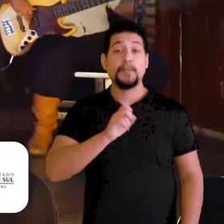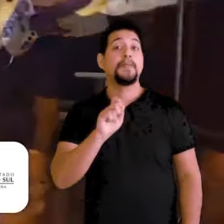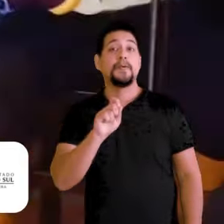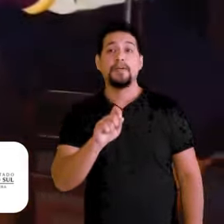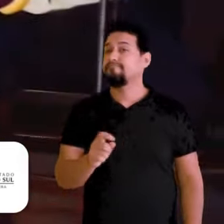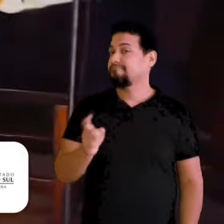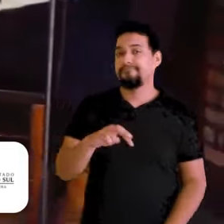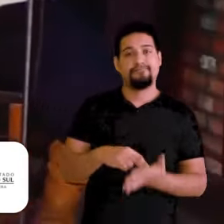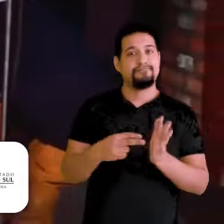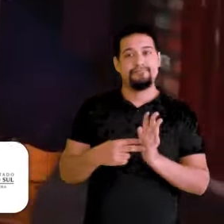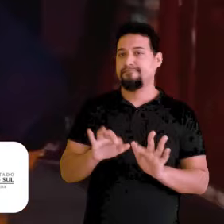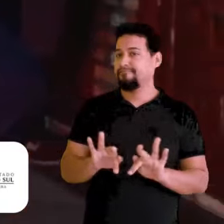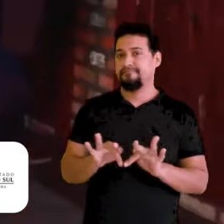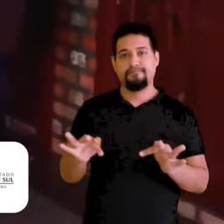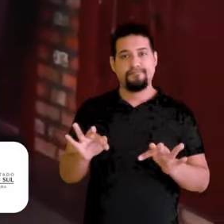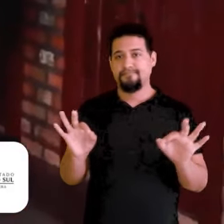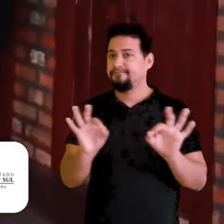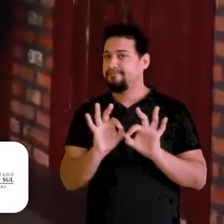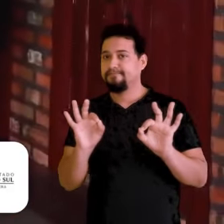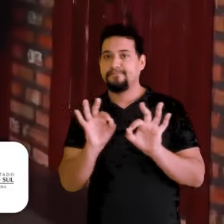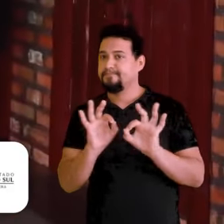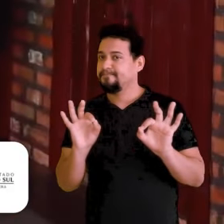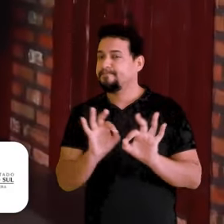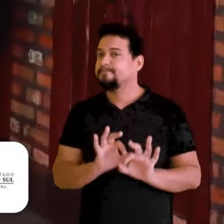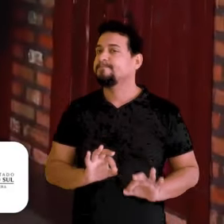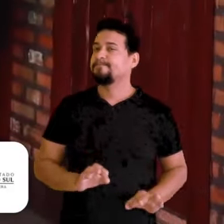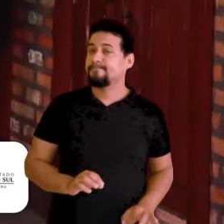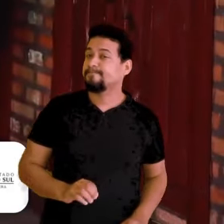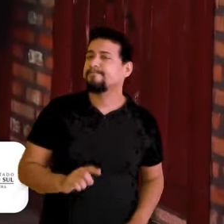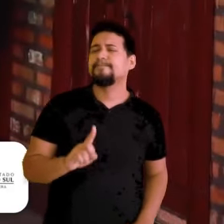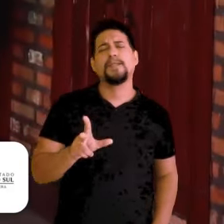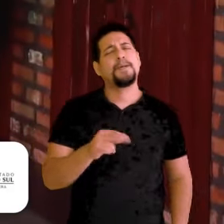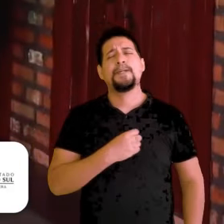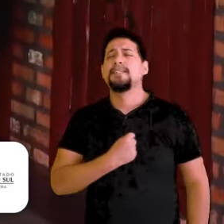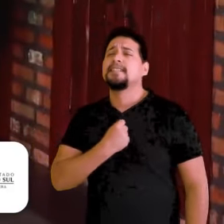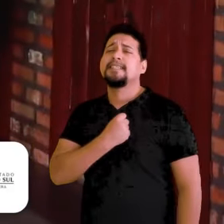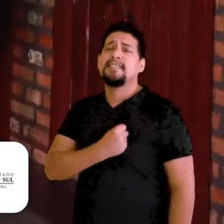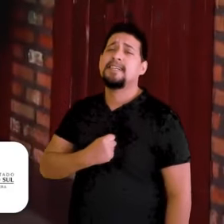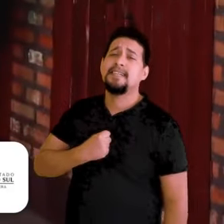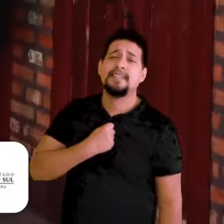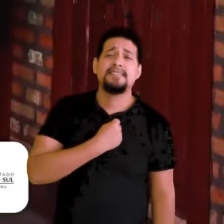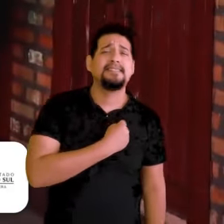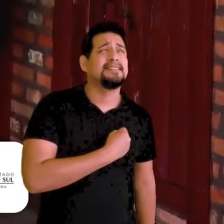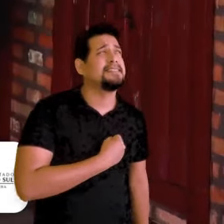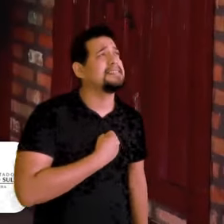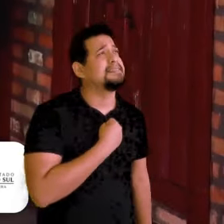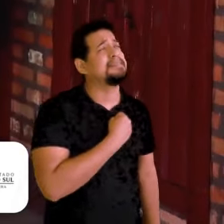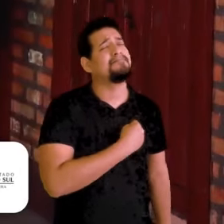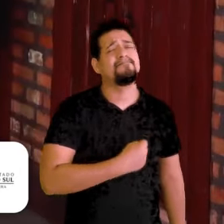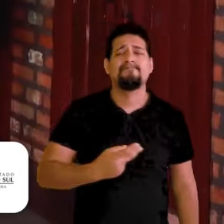mim não foi assim, não. Ah, que saudade do